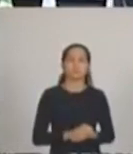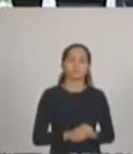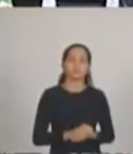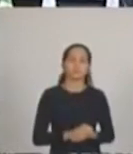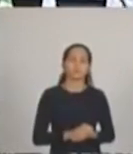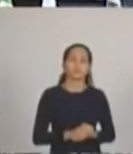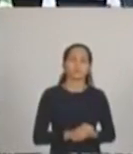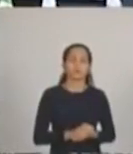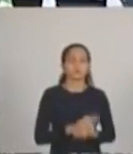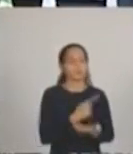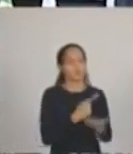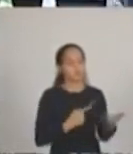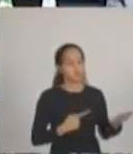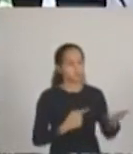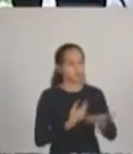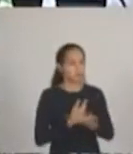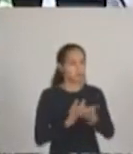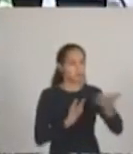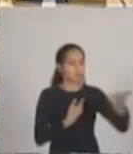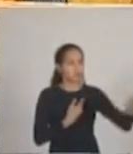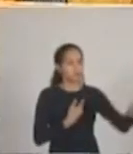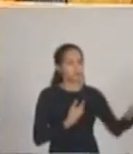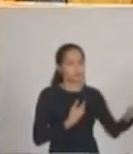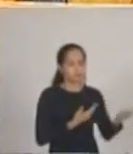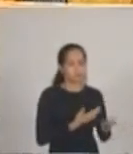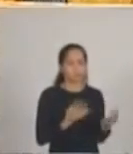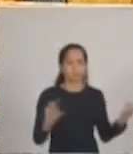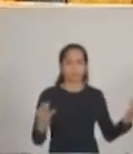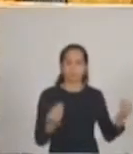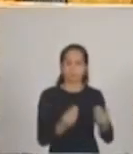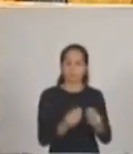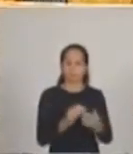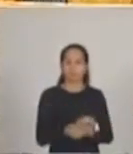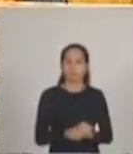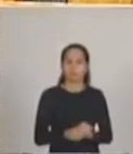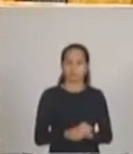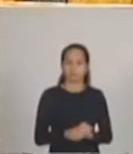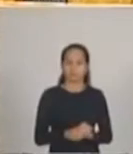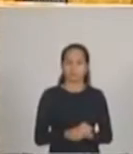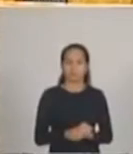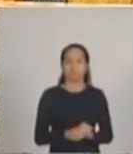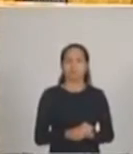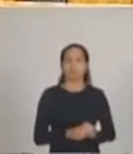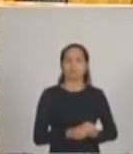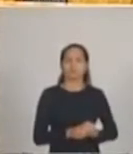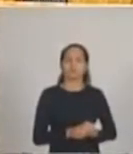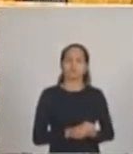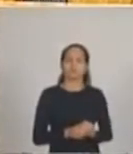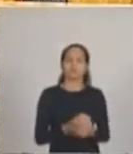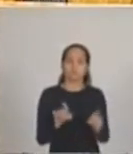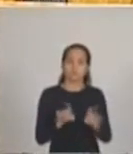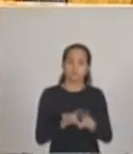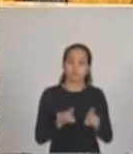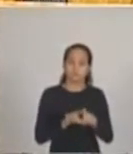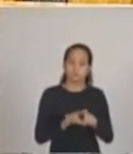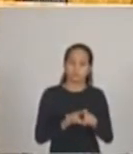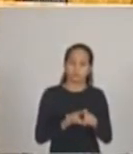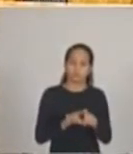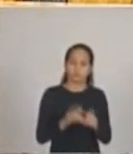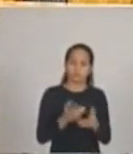Senhor presidente, colegas deputados e deputadas, aos nobres pares, também aos nossos